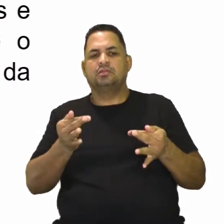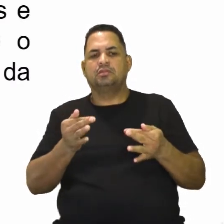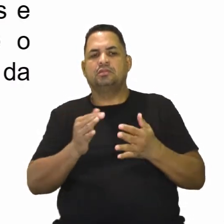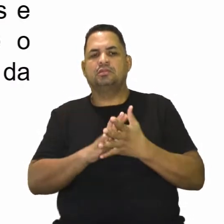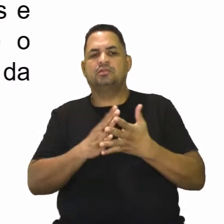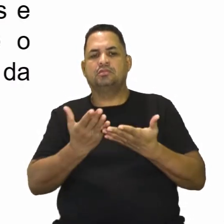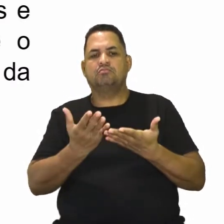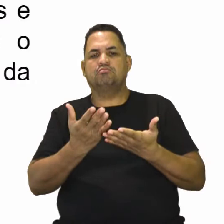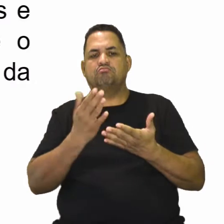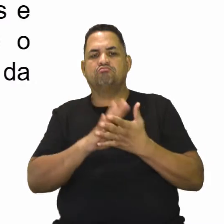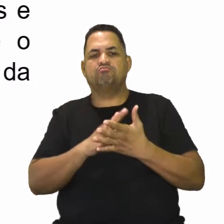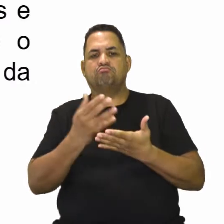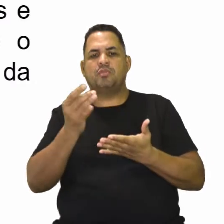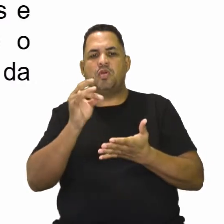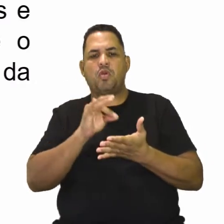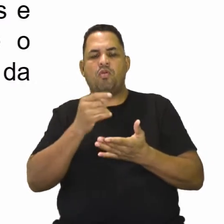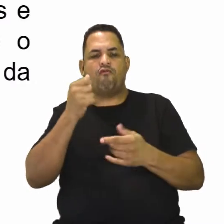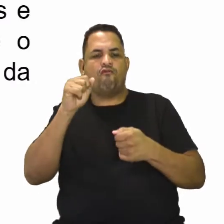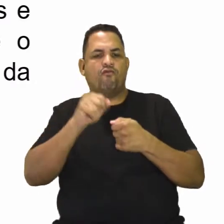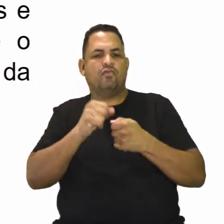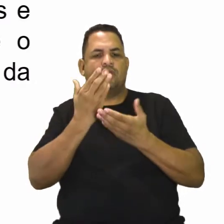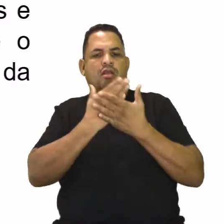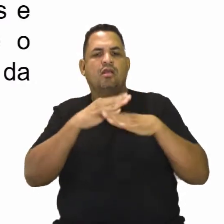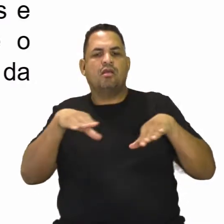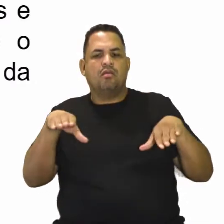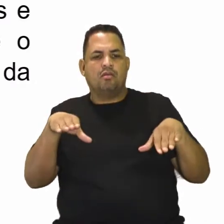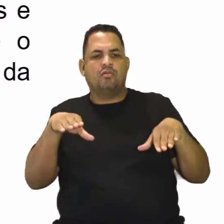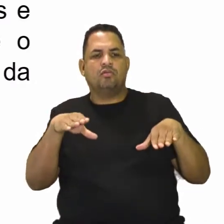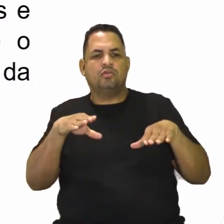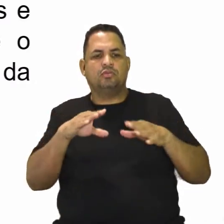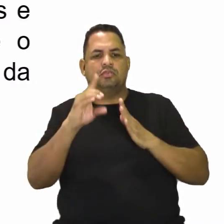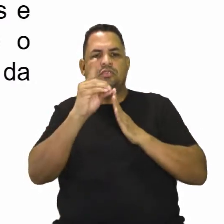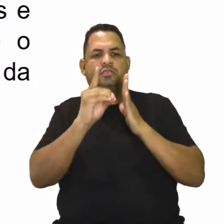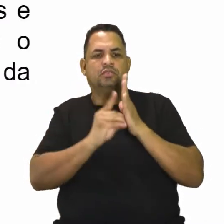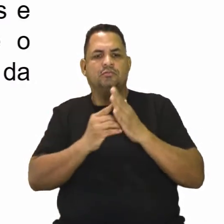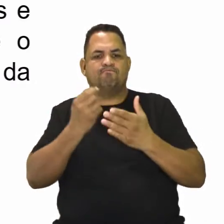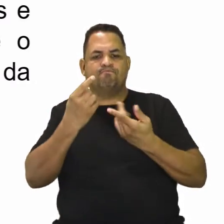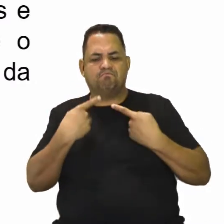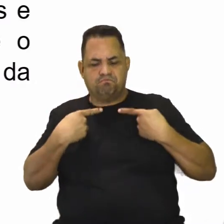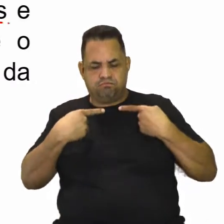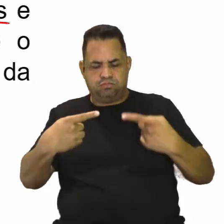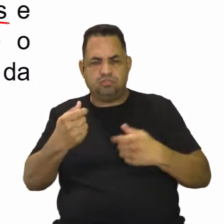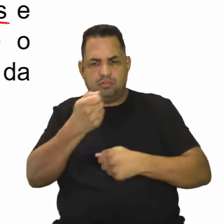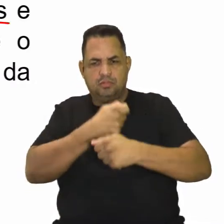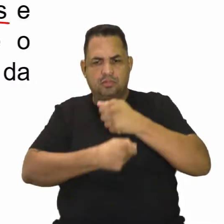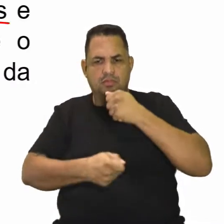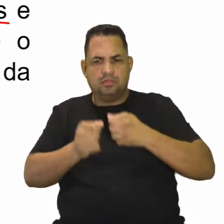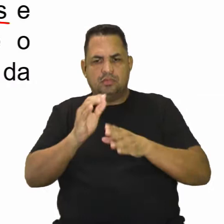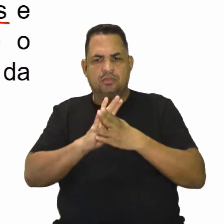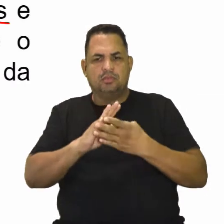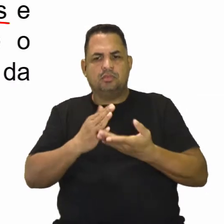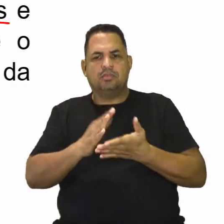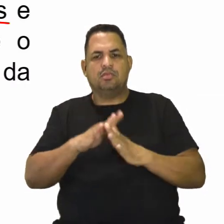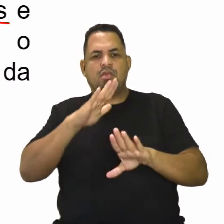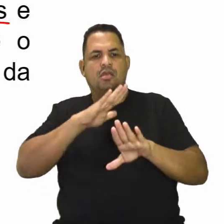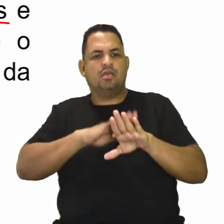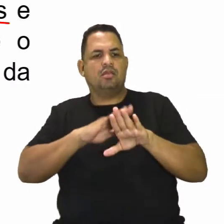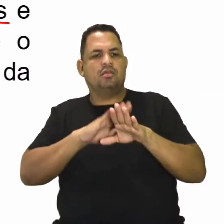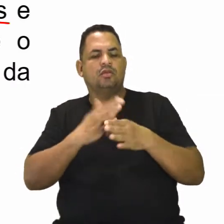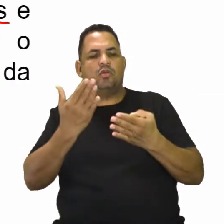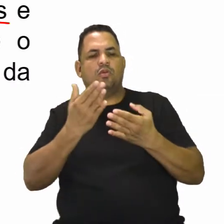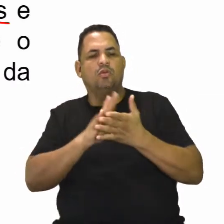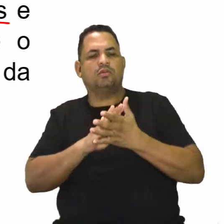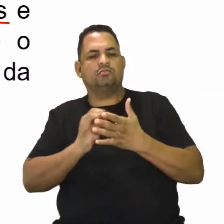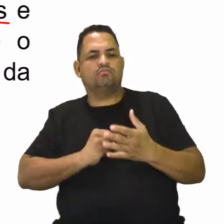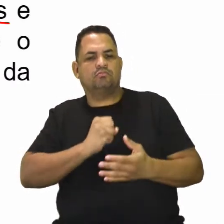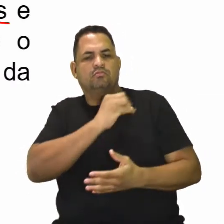ato simbólico que decretou o encerramento de décadas de disputas econômicas, ideológicas e militares entre